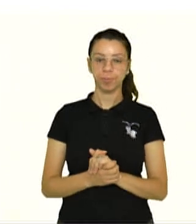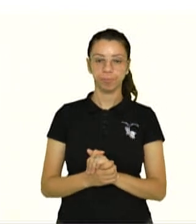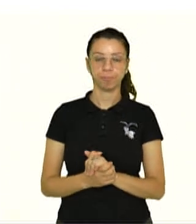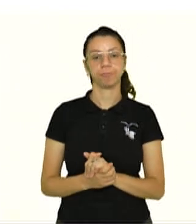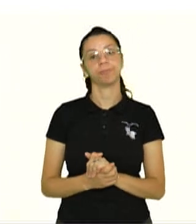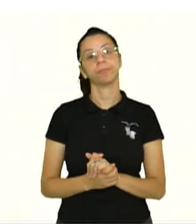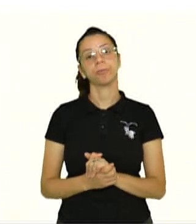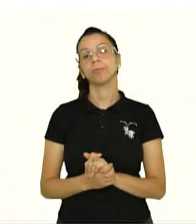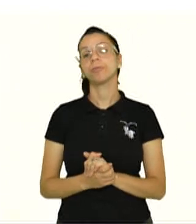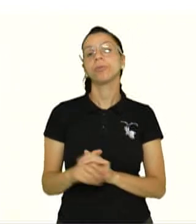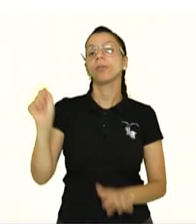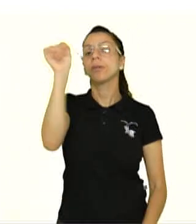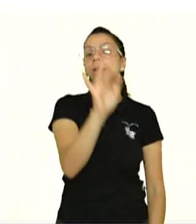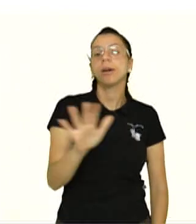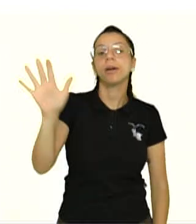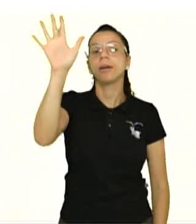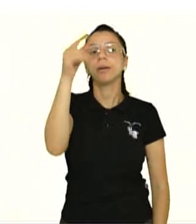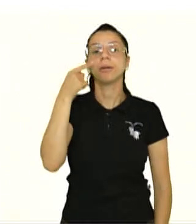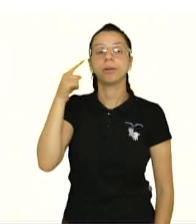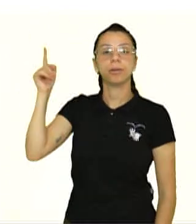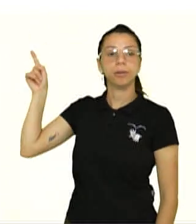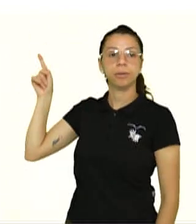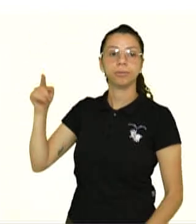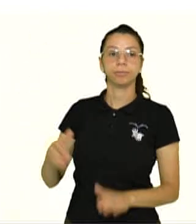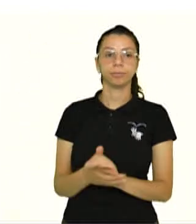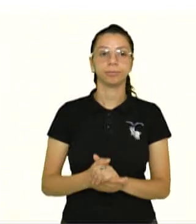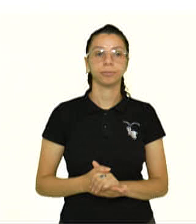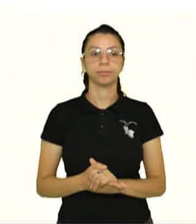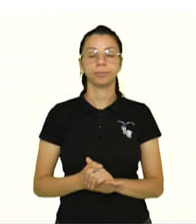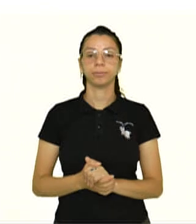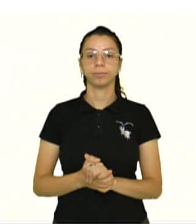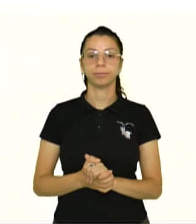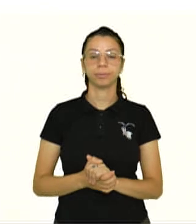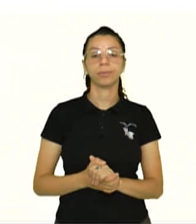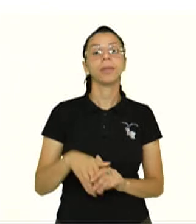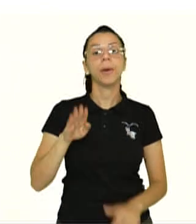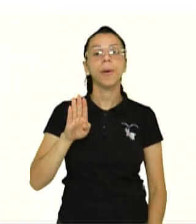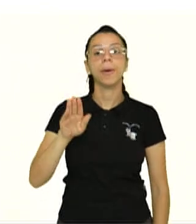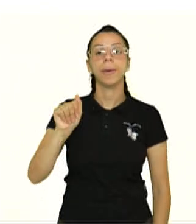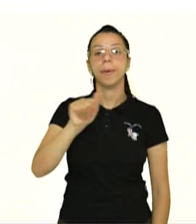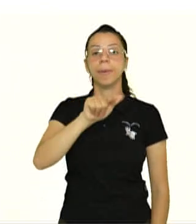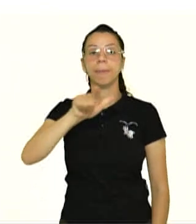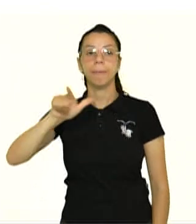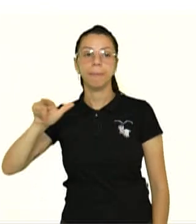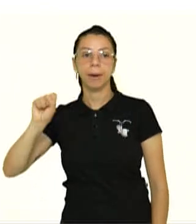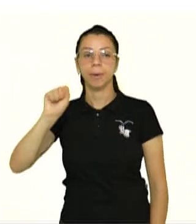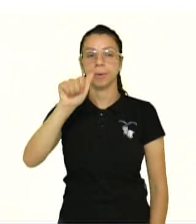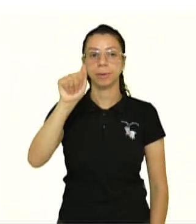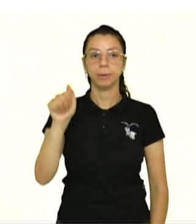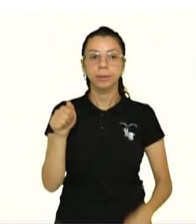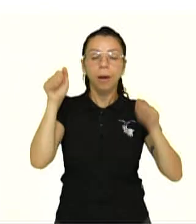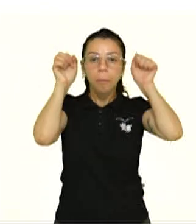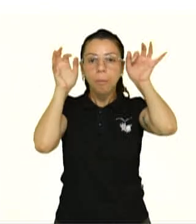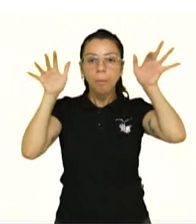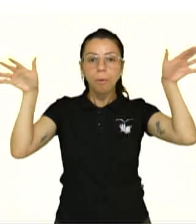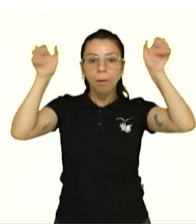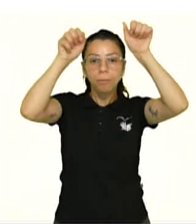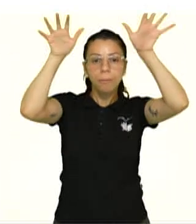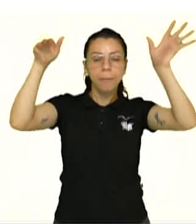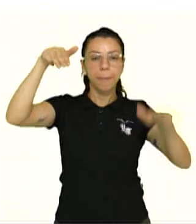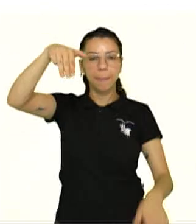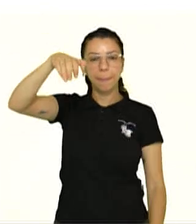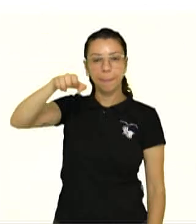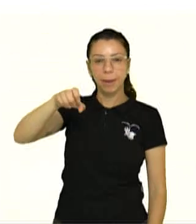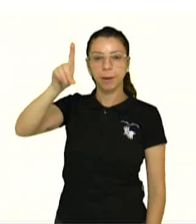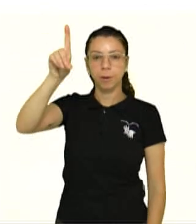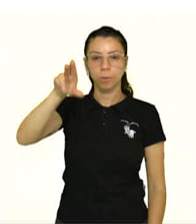Olha só essa imagem que se chama A Balsa de Medusa, de Jericó, ali que foi produzida mais ou